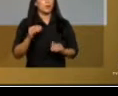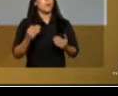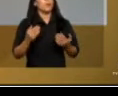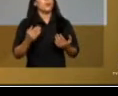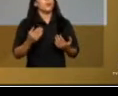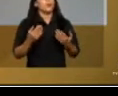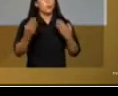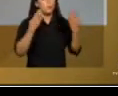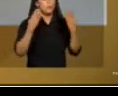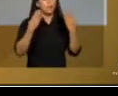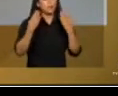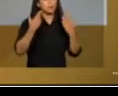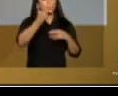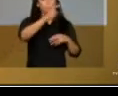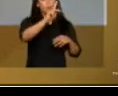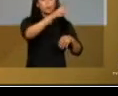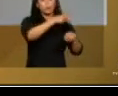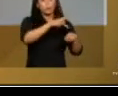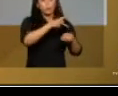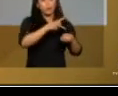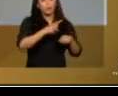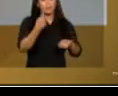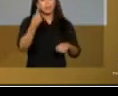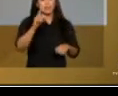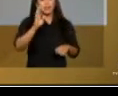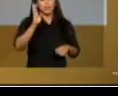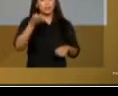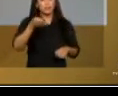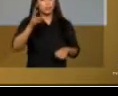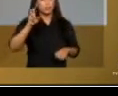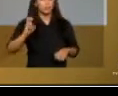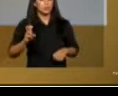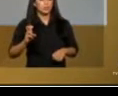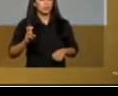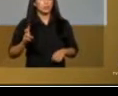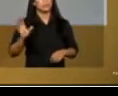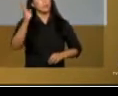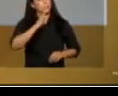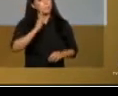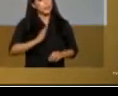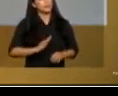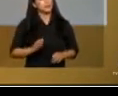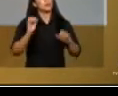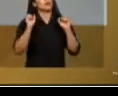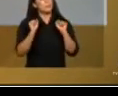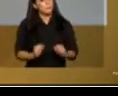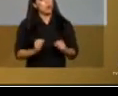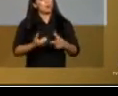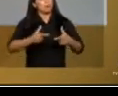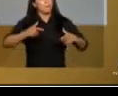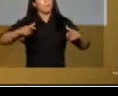de energia da Noruega, por exemplo. Ou seja, o mercado brasileiro tende a crescer muito,